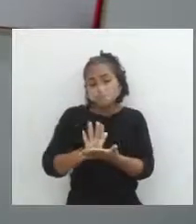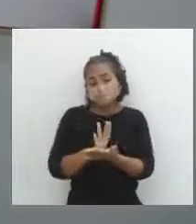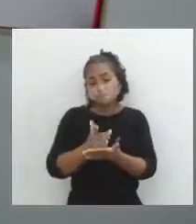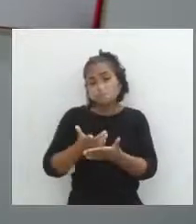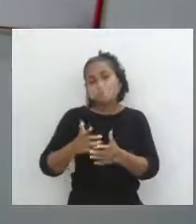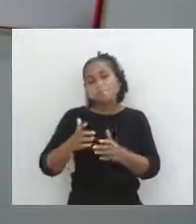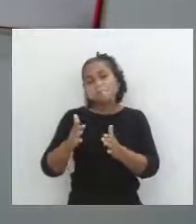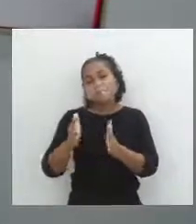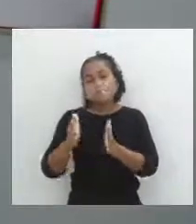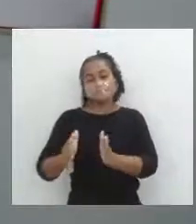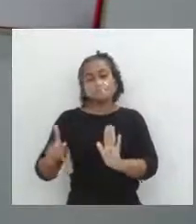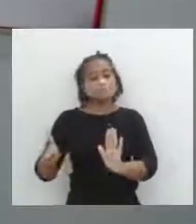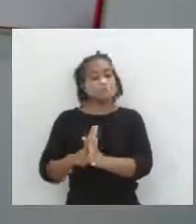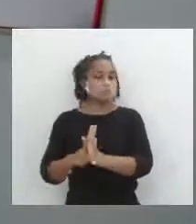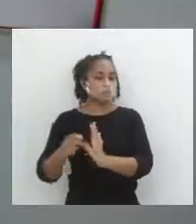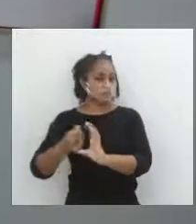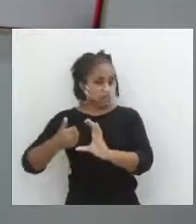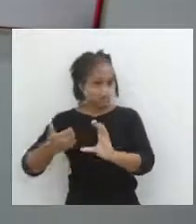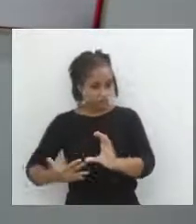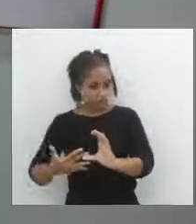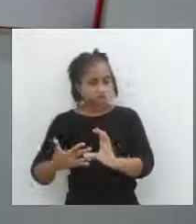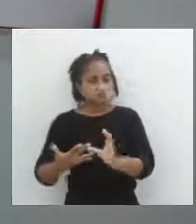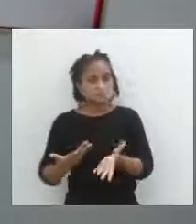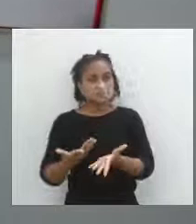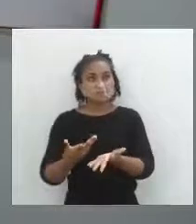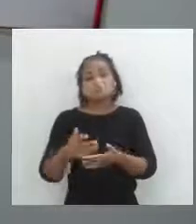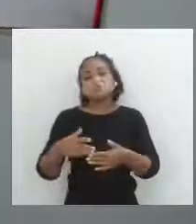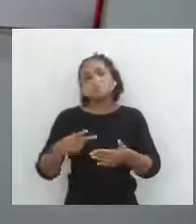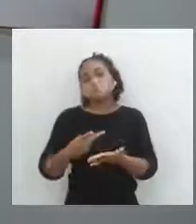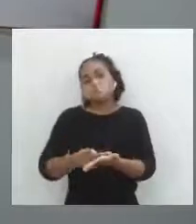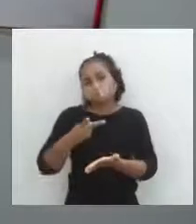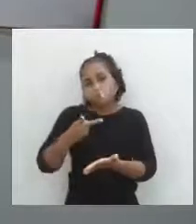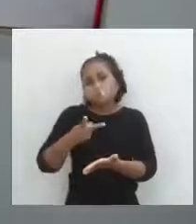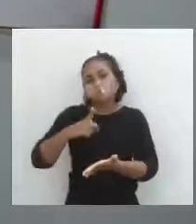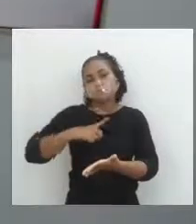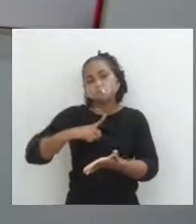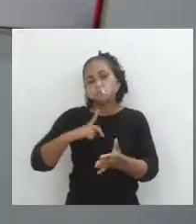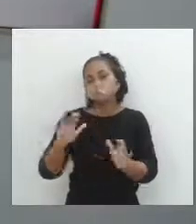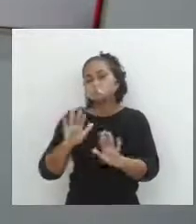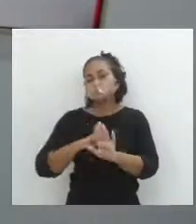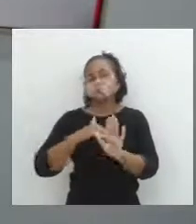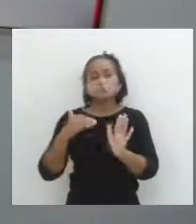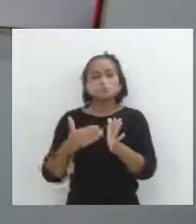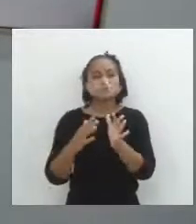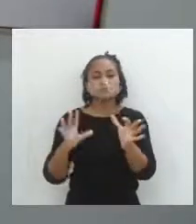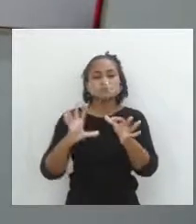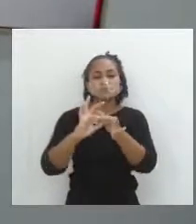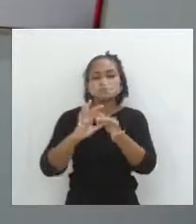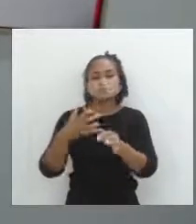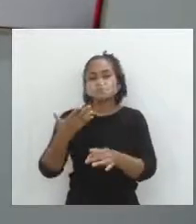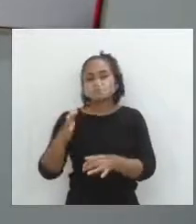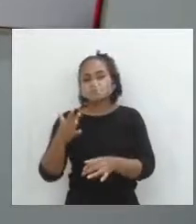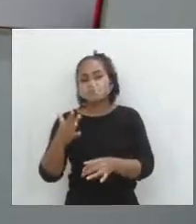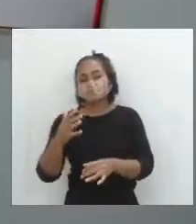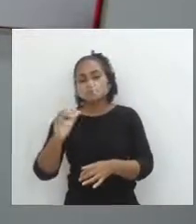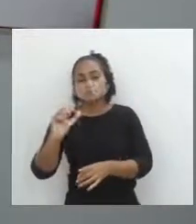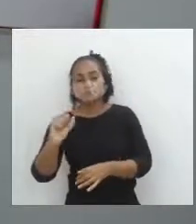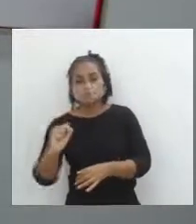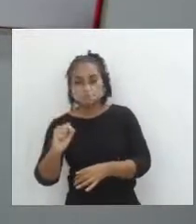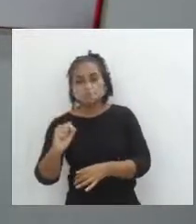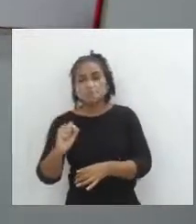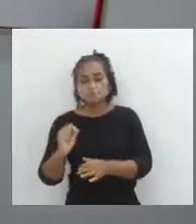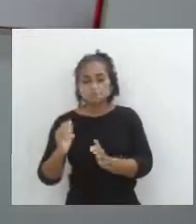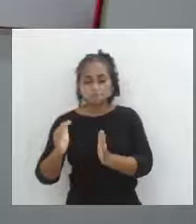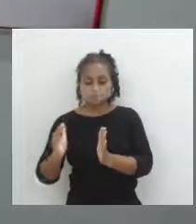quantidades determinadas, fazendo com que ocorra todas as ligações completas. No total, são